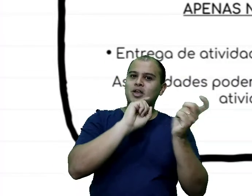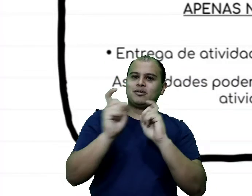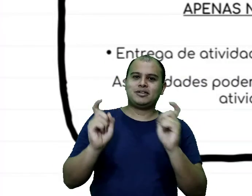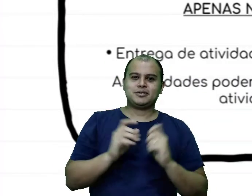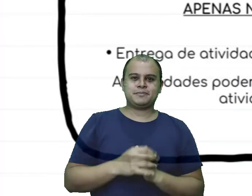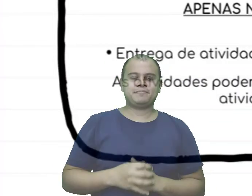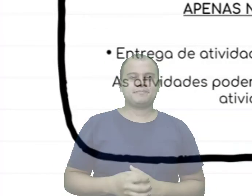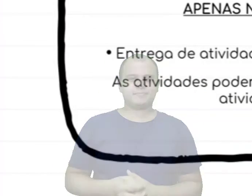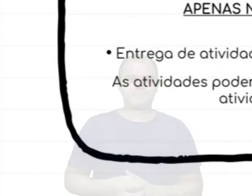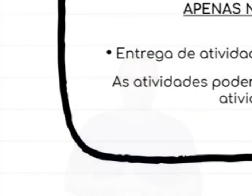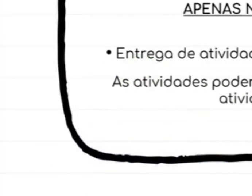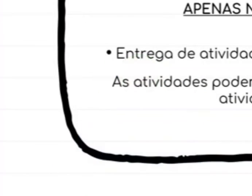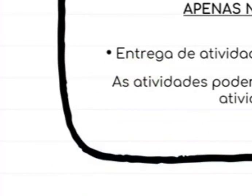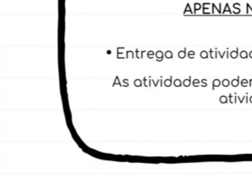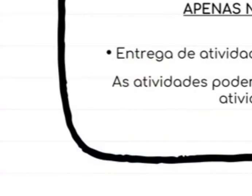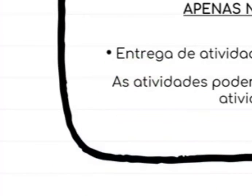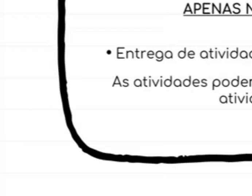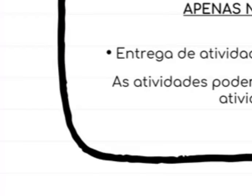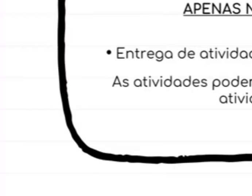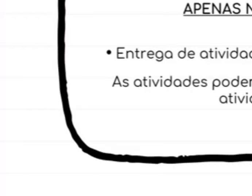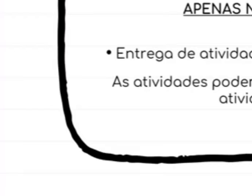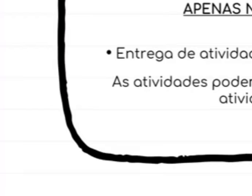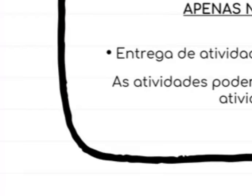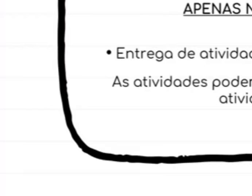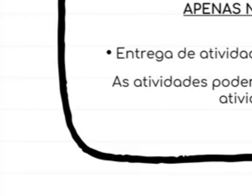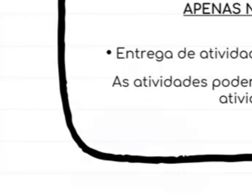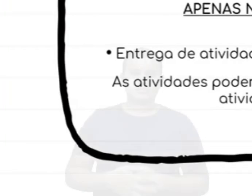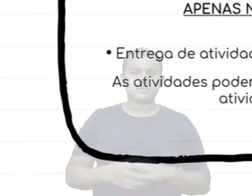aulas. Tchau e boa reunião!